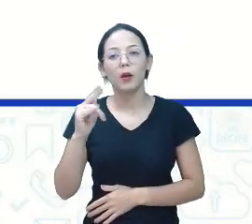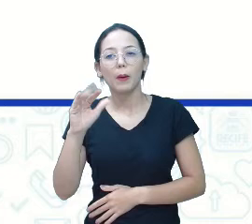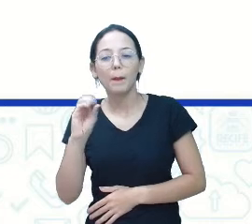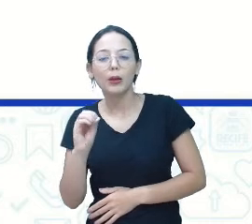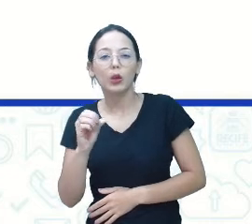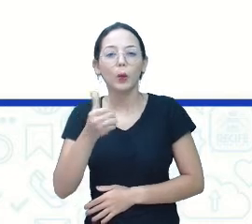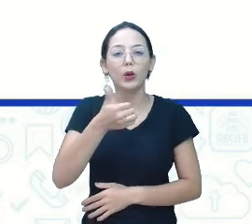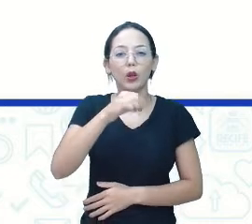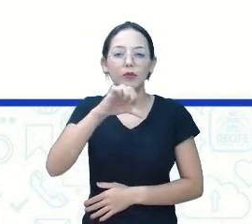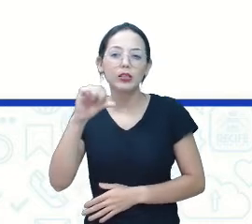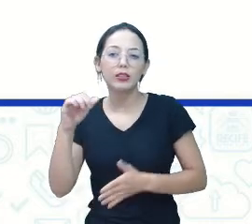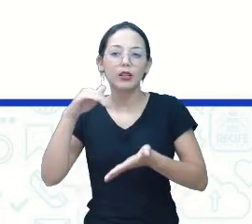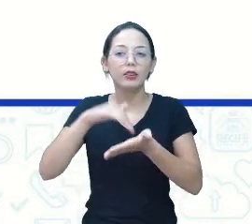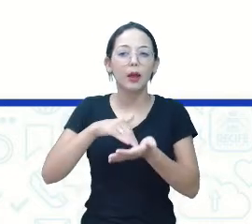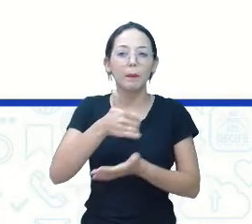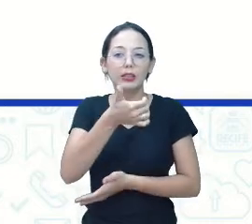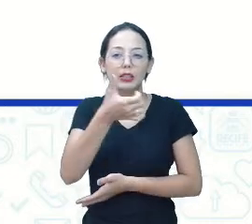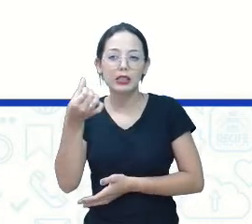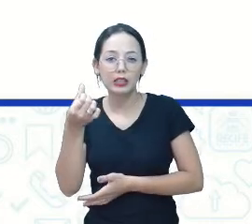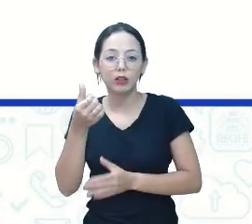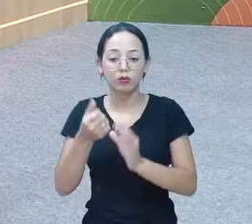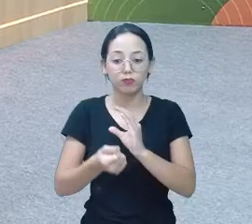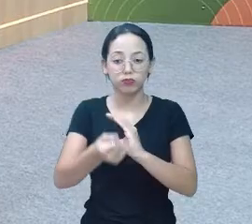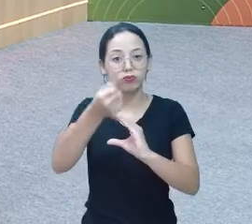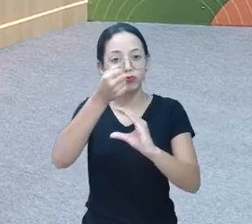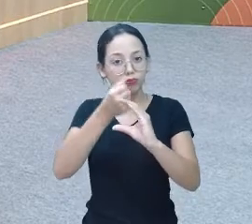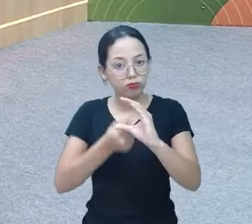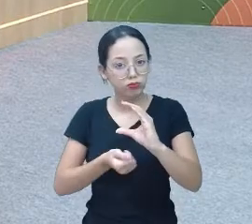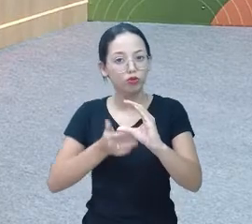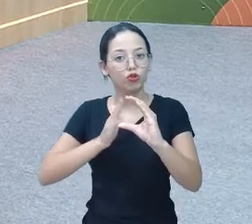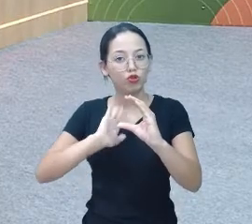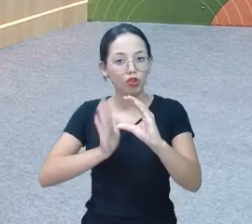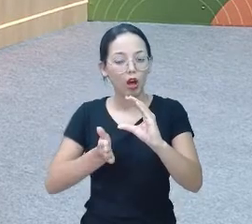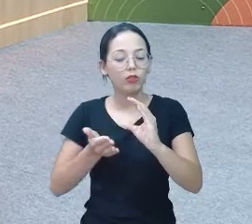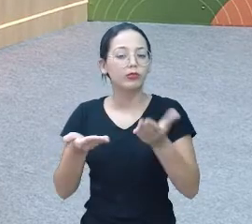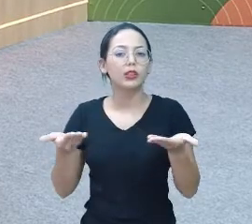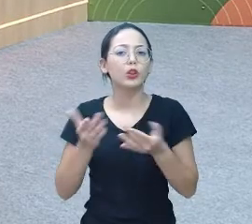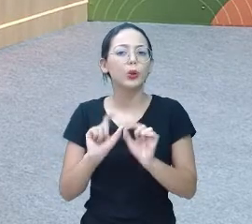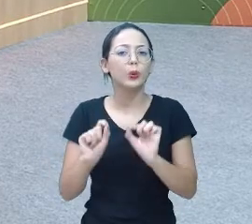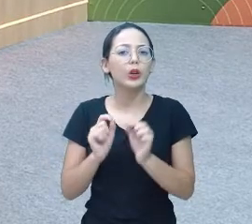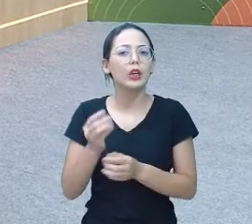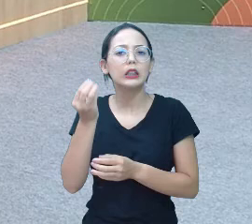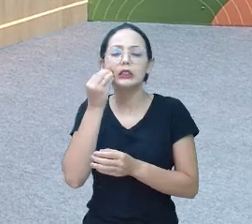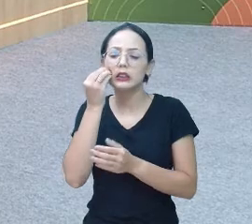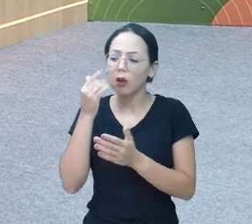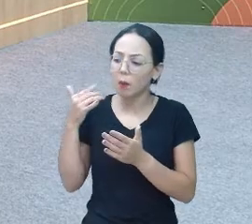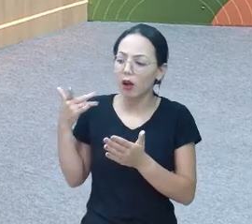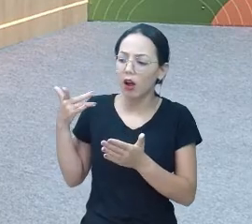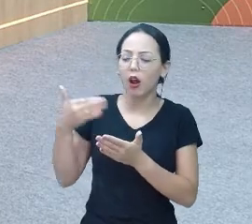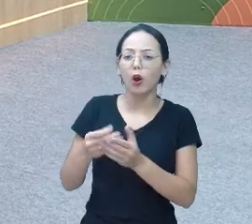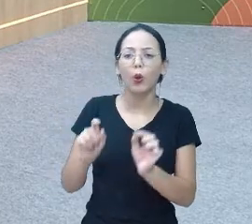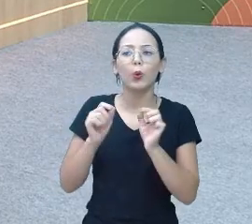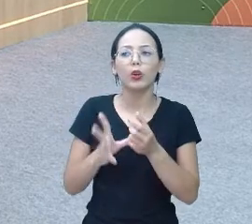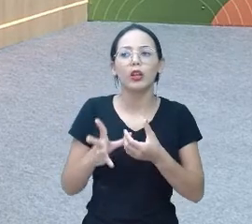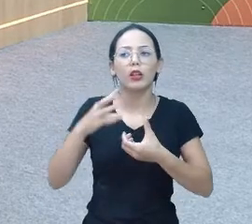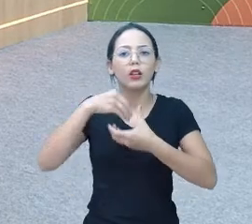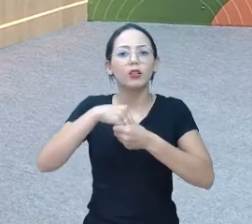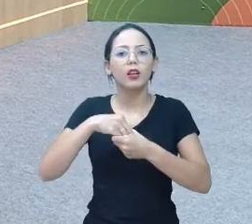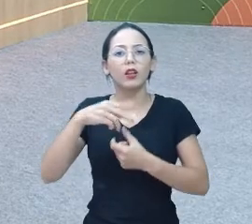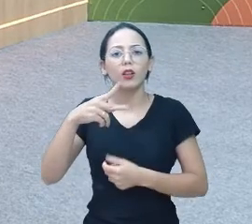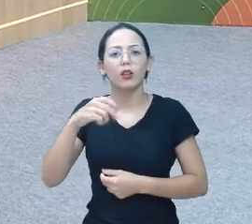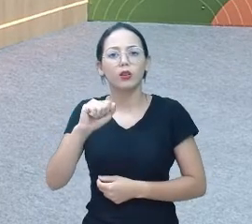1600 anos antes de Cristo, bastante tempo, né? Então a gente vai tentar resgatar o que é que tinha nesse papiro